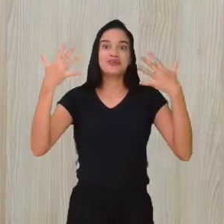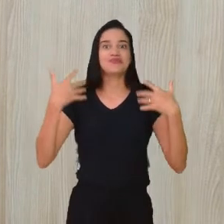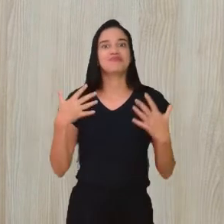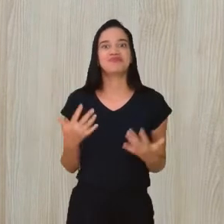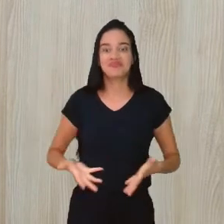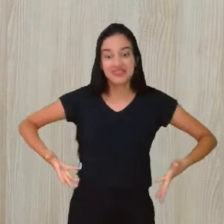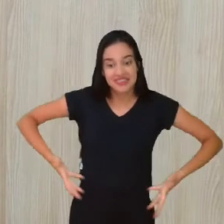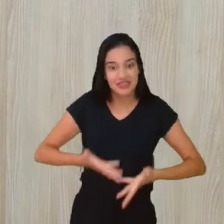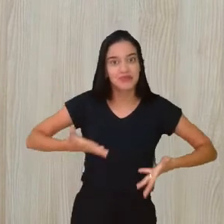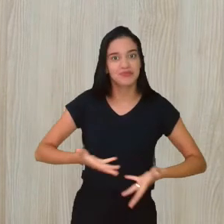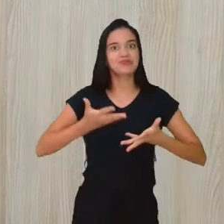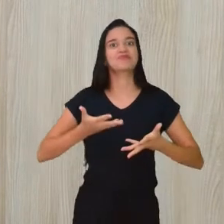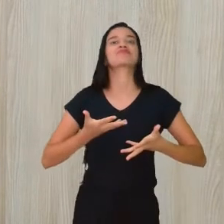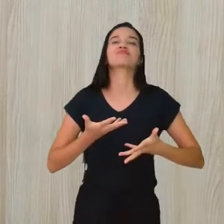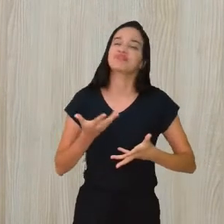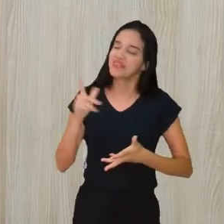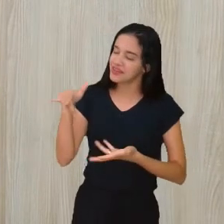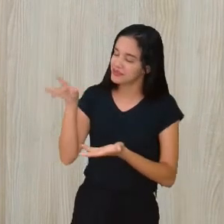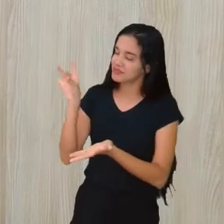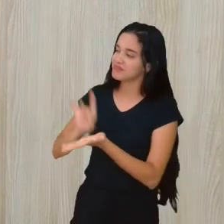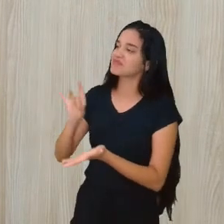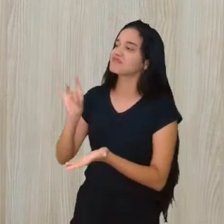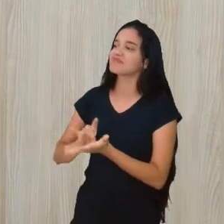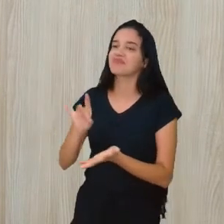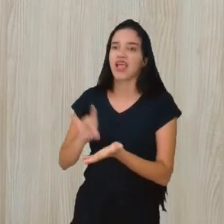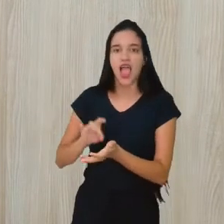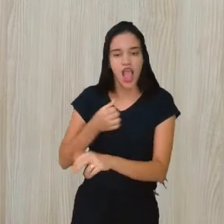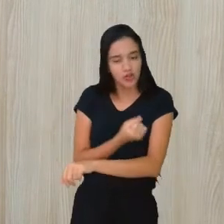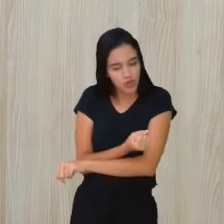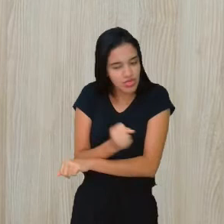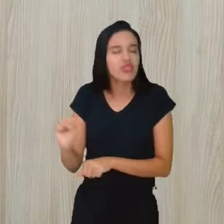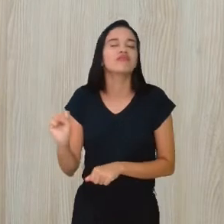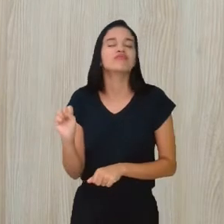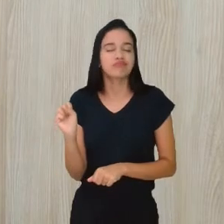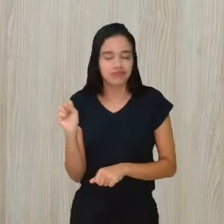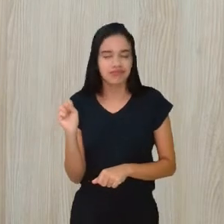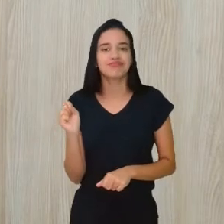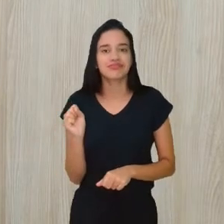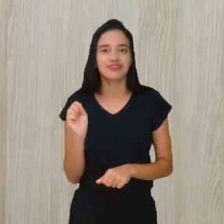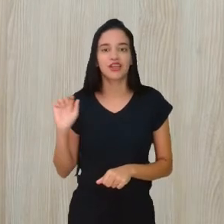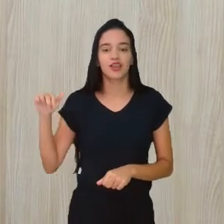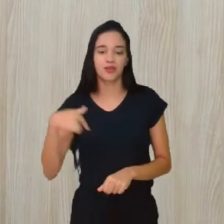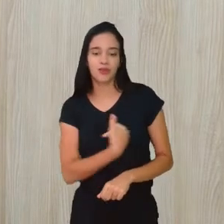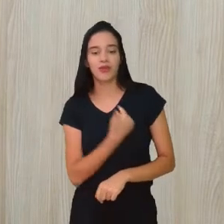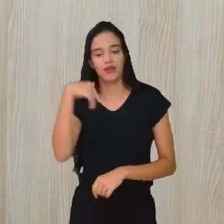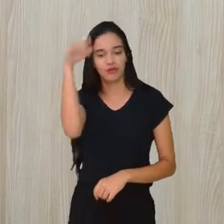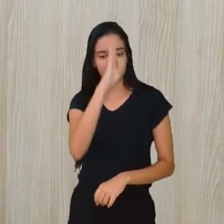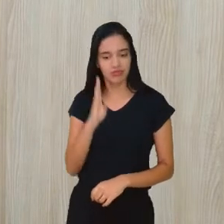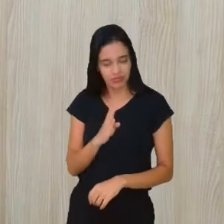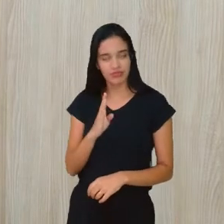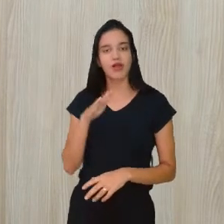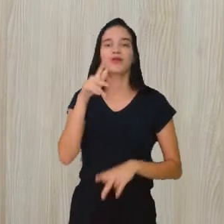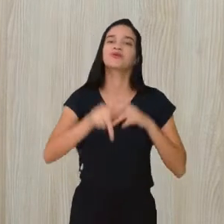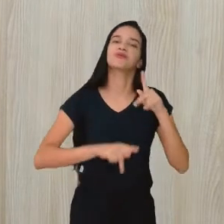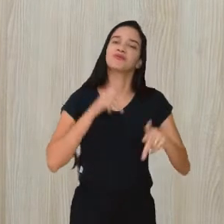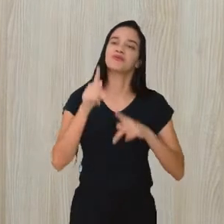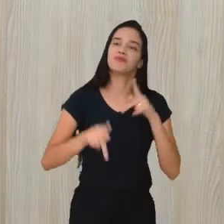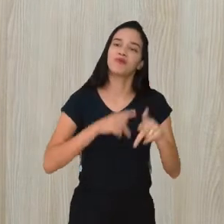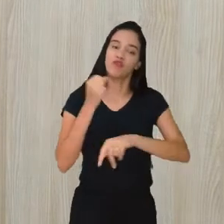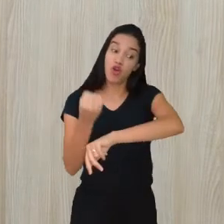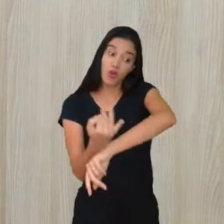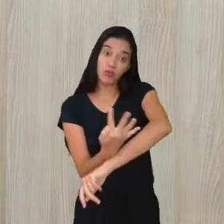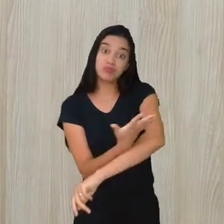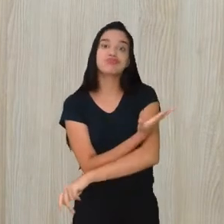só o brasileiro tem, né? Eu sou defensora da nossa pátria, assim, não é? Pois é, do Adriana. nosso povo, esse calor humano que e é às vezes,